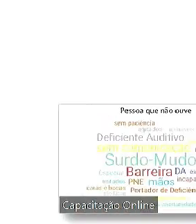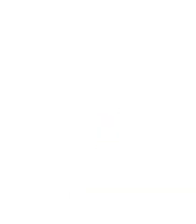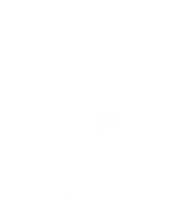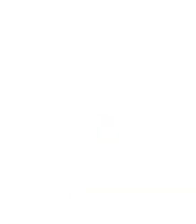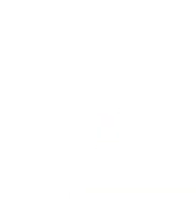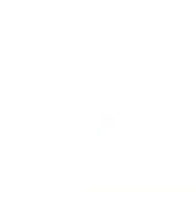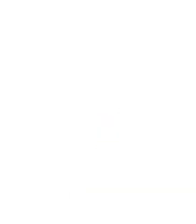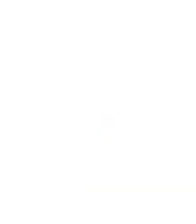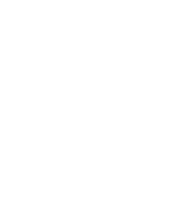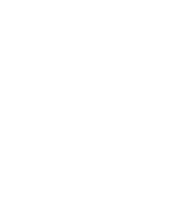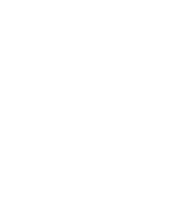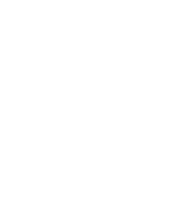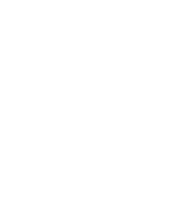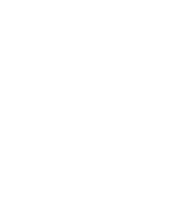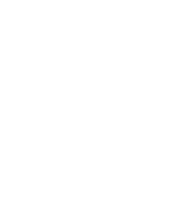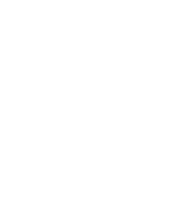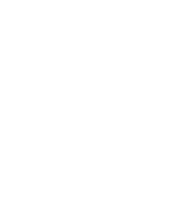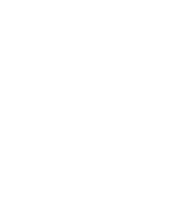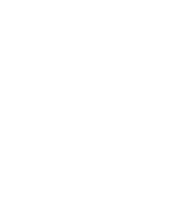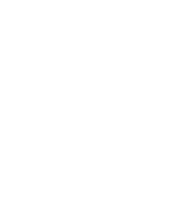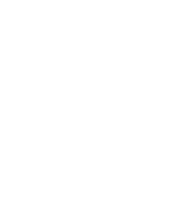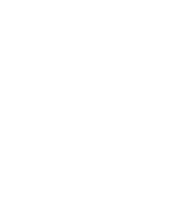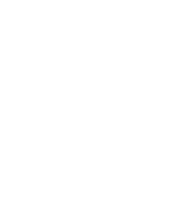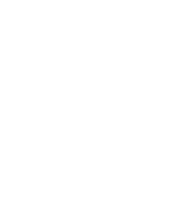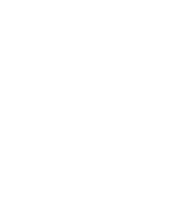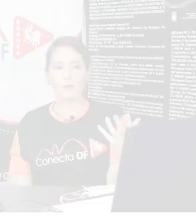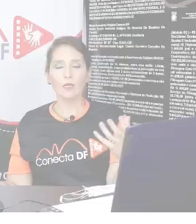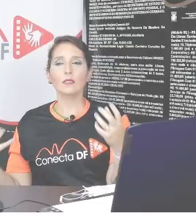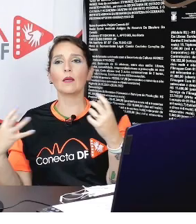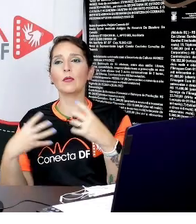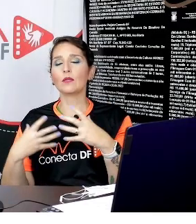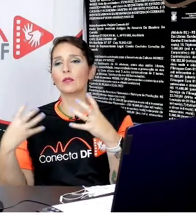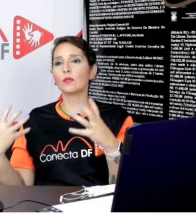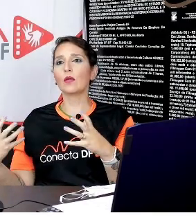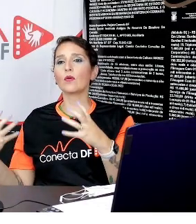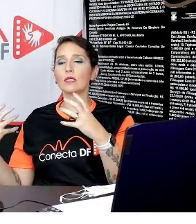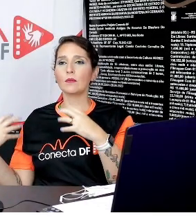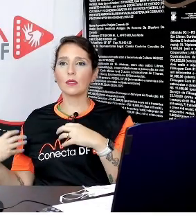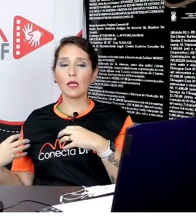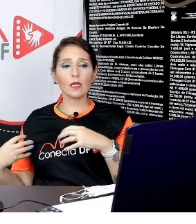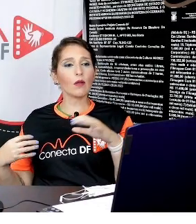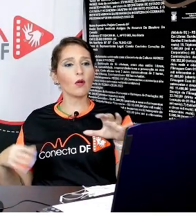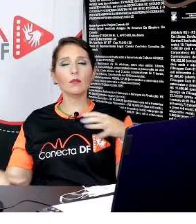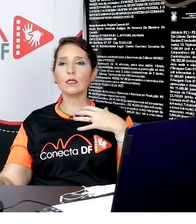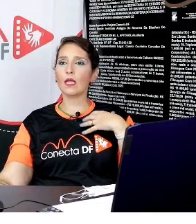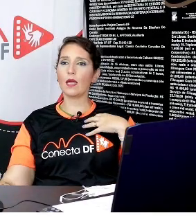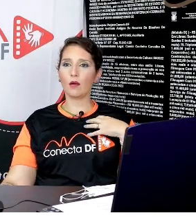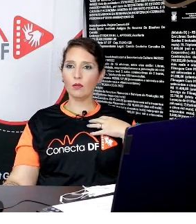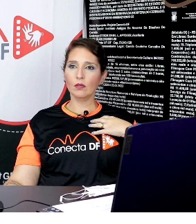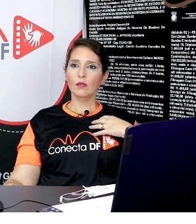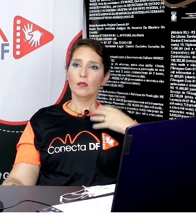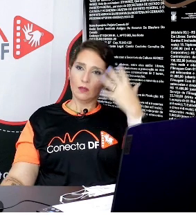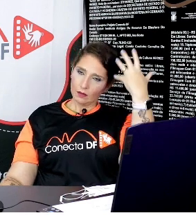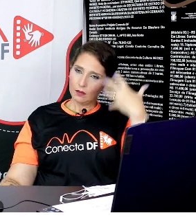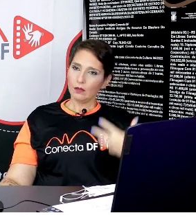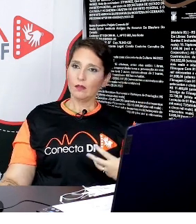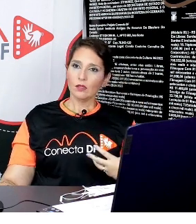barreira? Porque as pessoas não têm o conhecimento da língua. Se a pessoa não tem o conhecimento da língua, é como se eu,